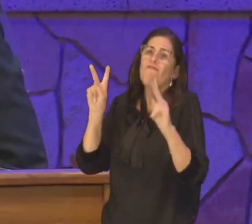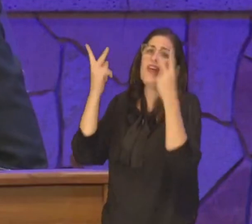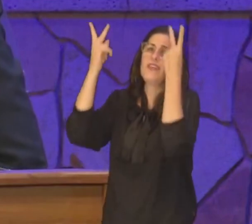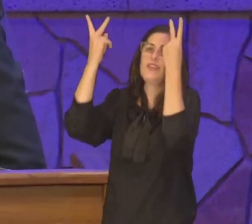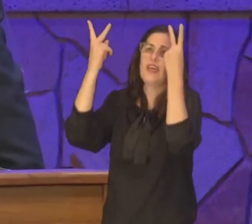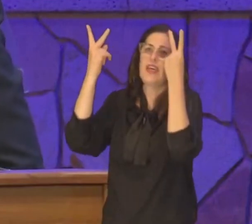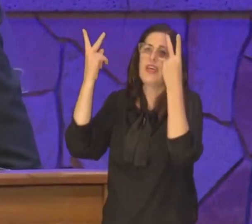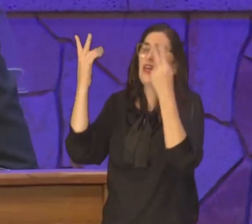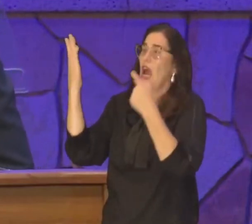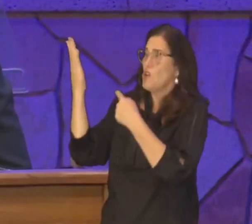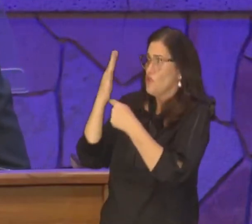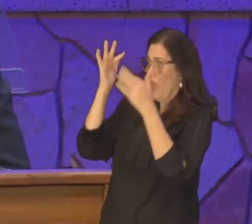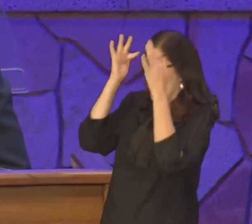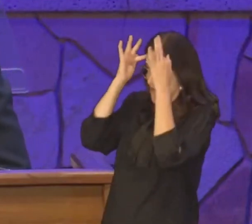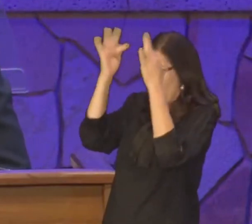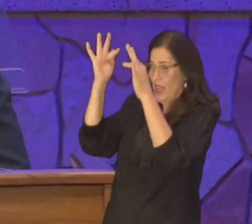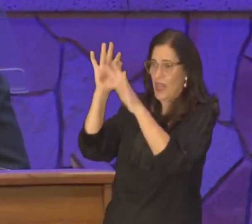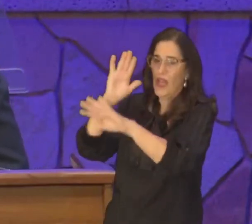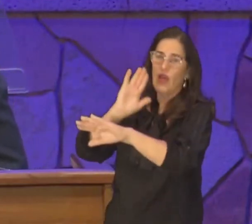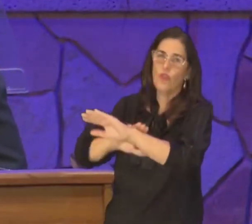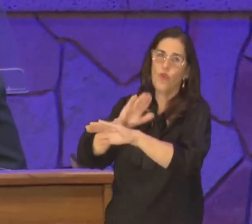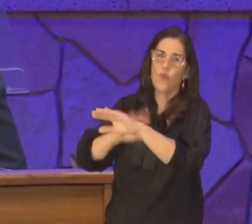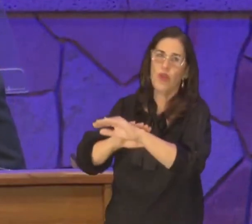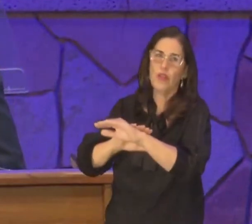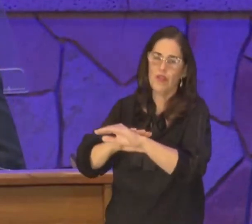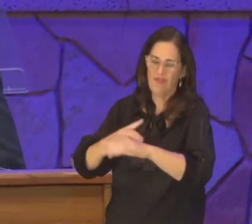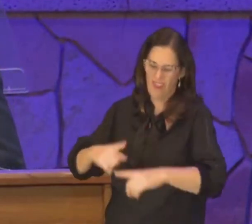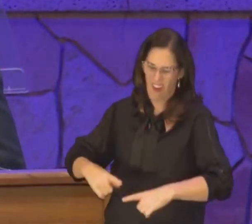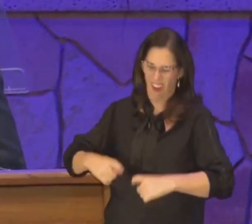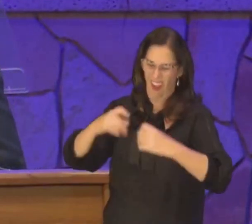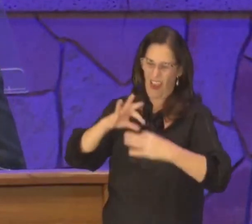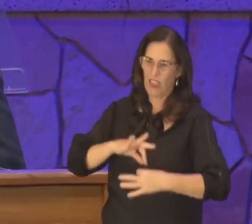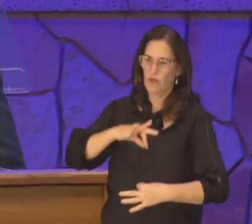fidelidade em tempos de guerra espiritual.